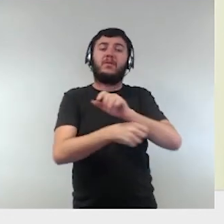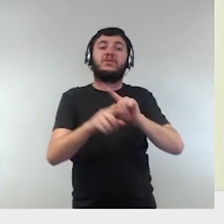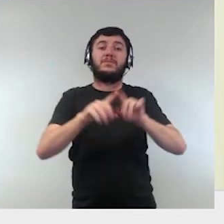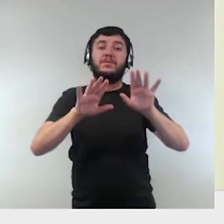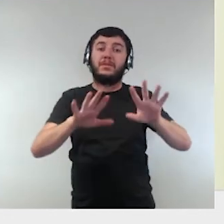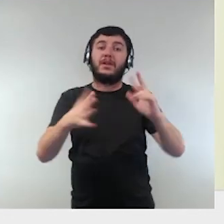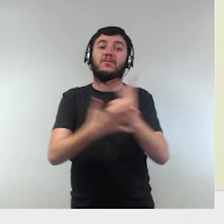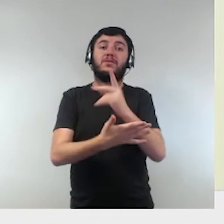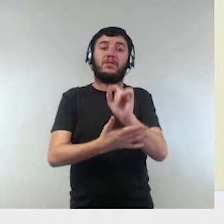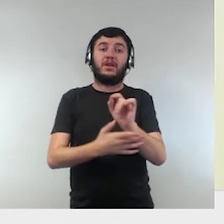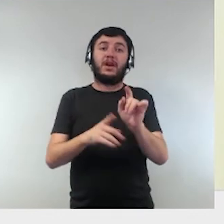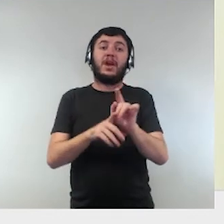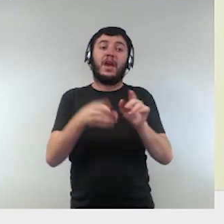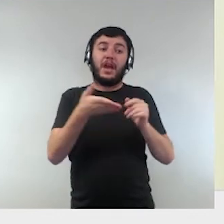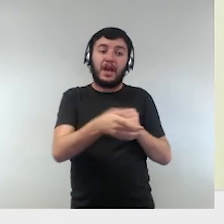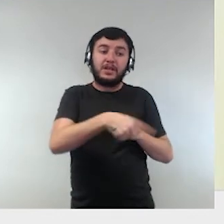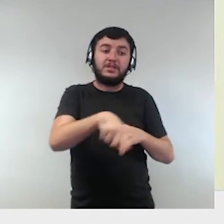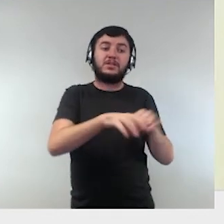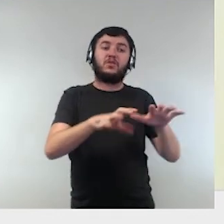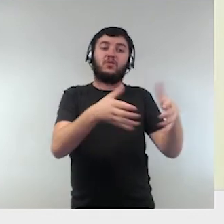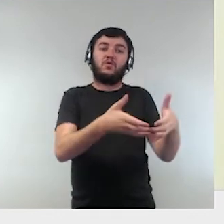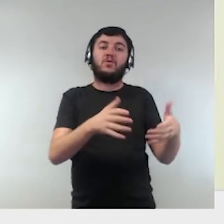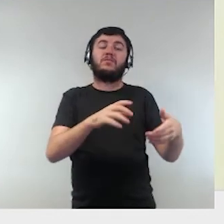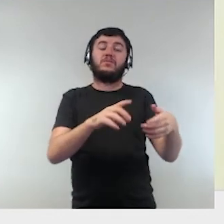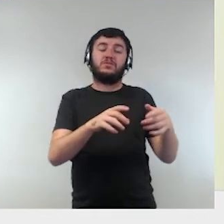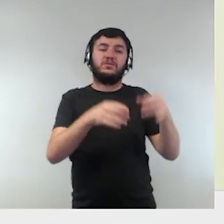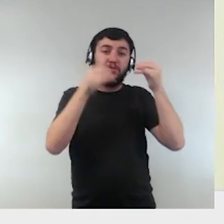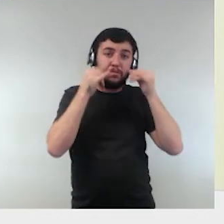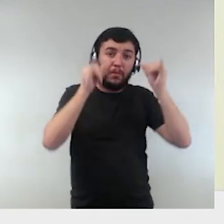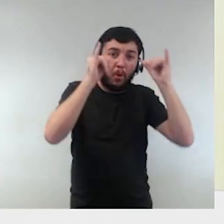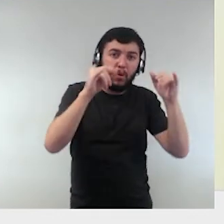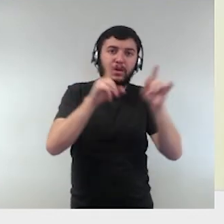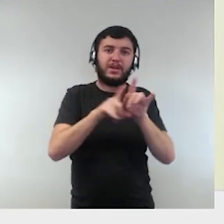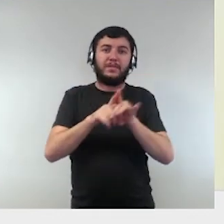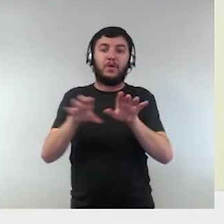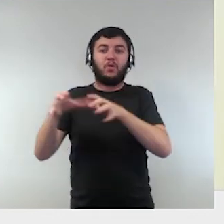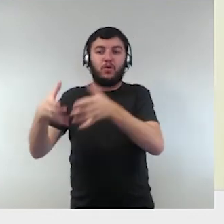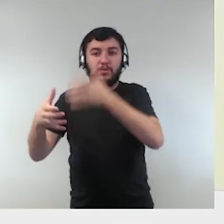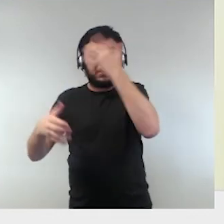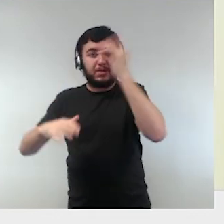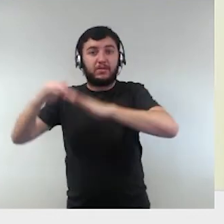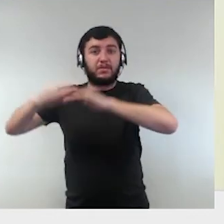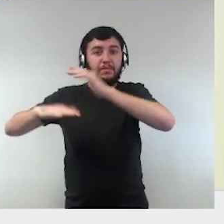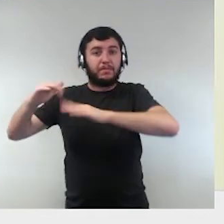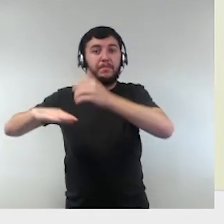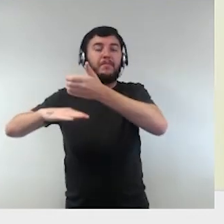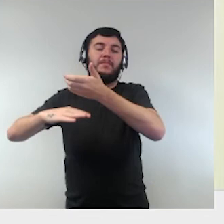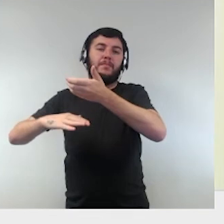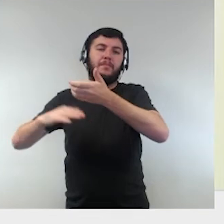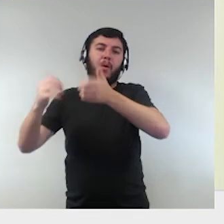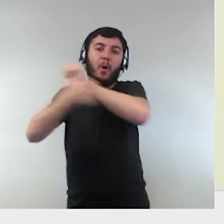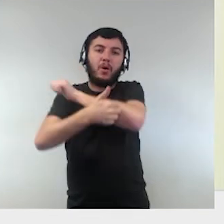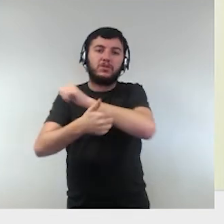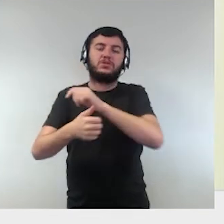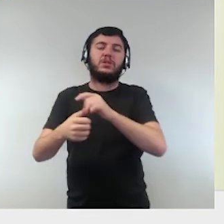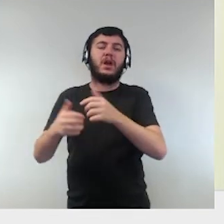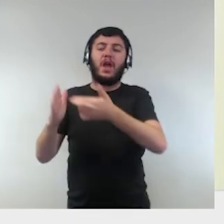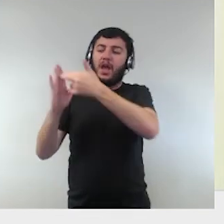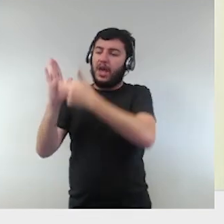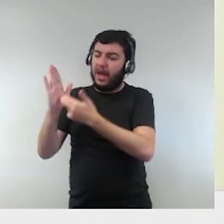Associação Brasileira de Vaquejada, ela não causa maus tratos. Assim como os 26 Conselhos Regionais de